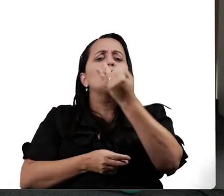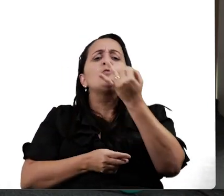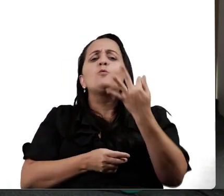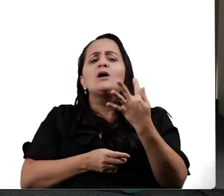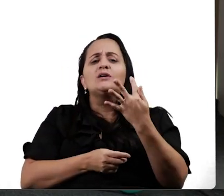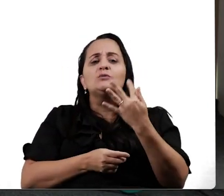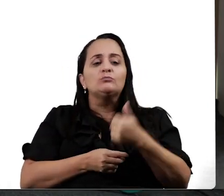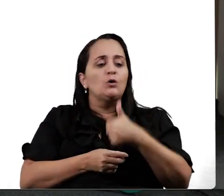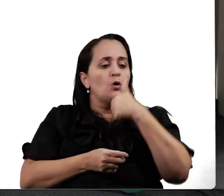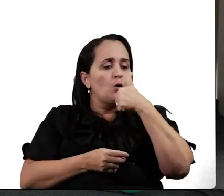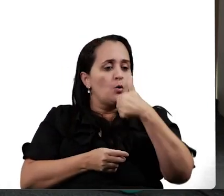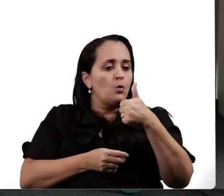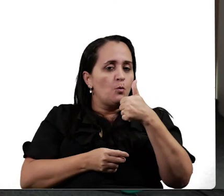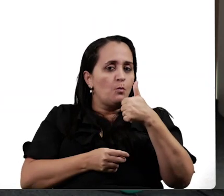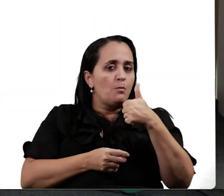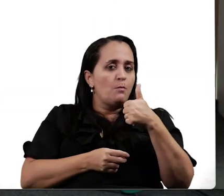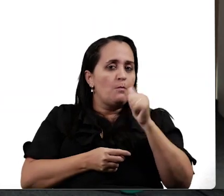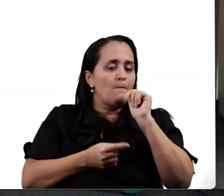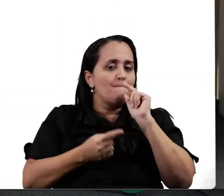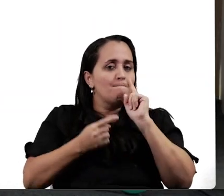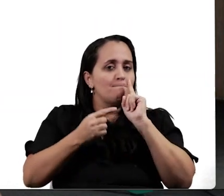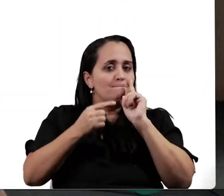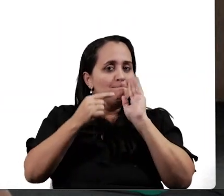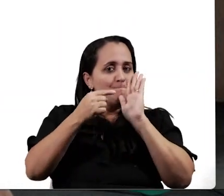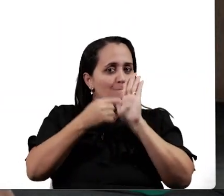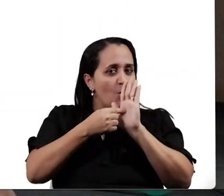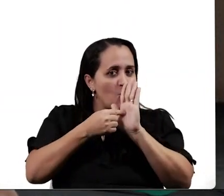um ponto certo vamos